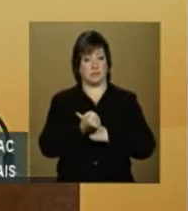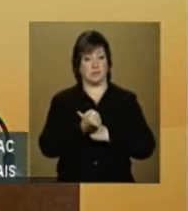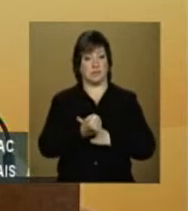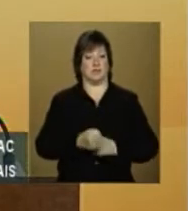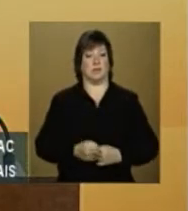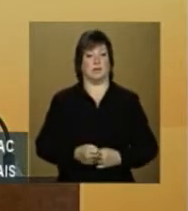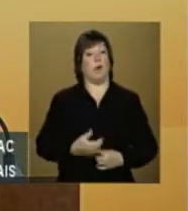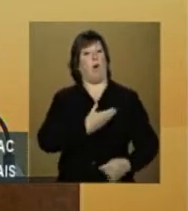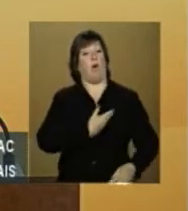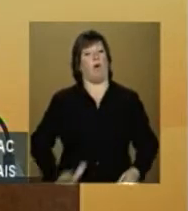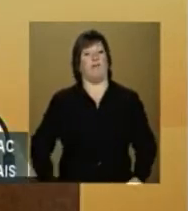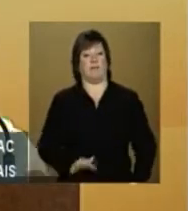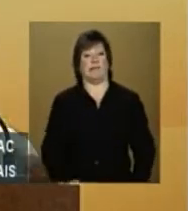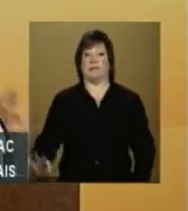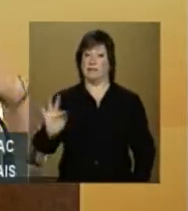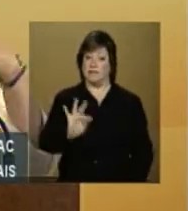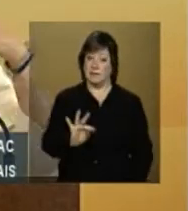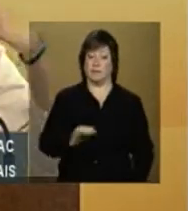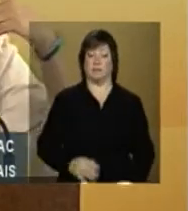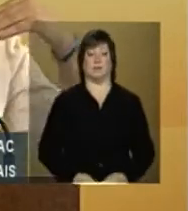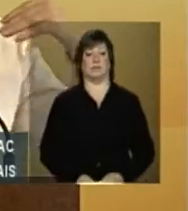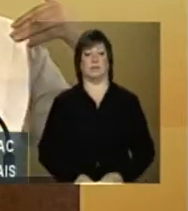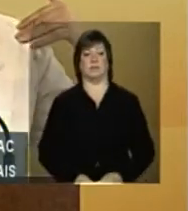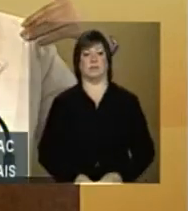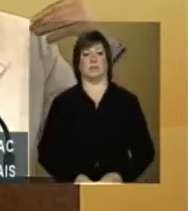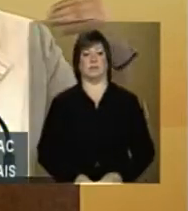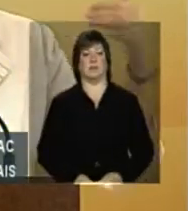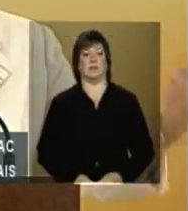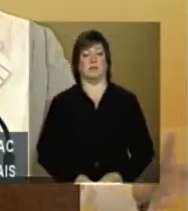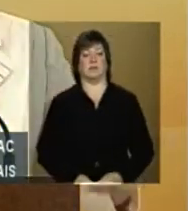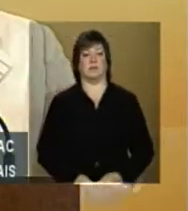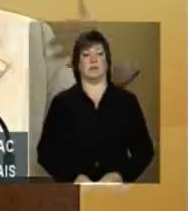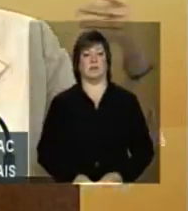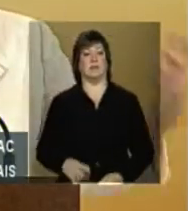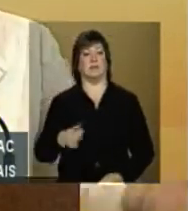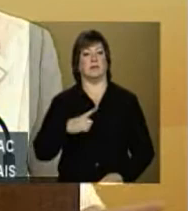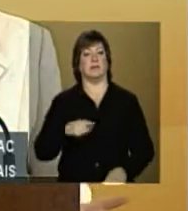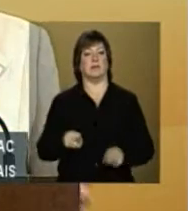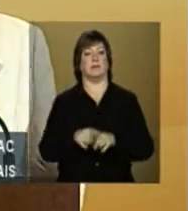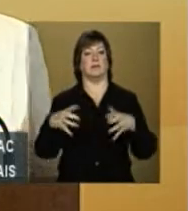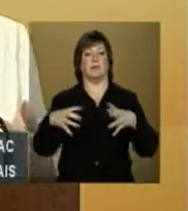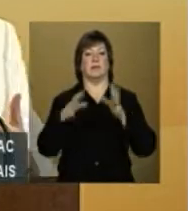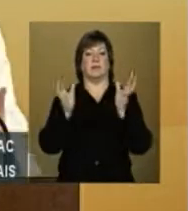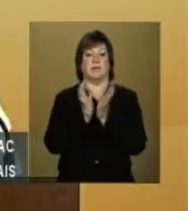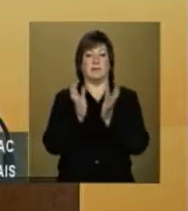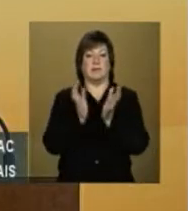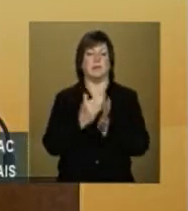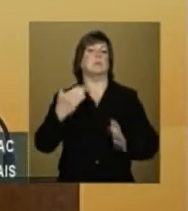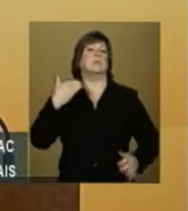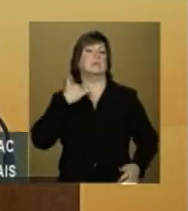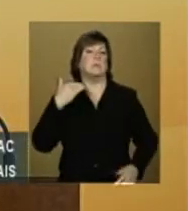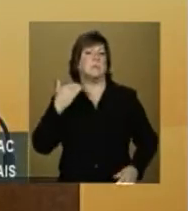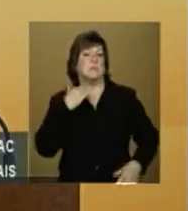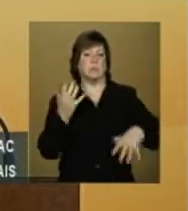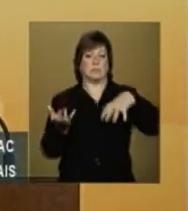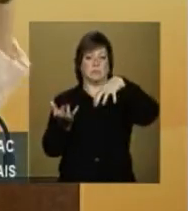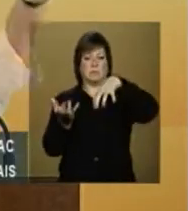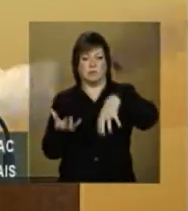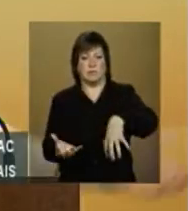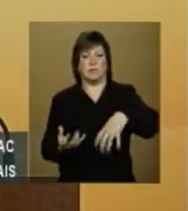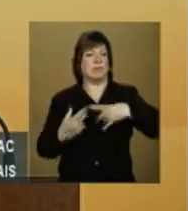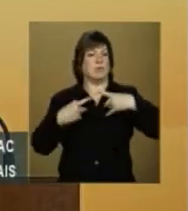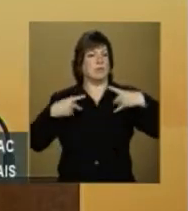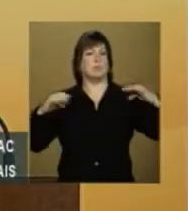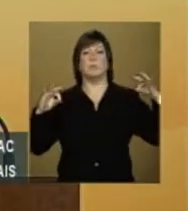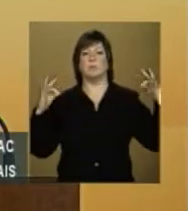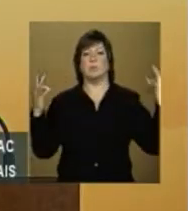o governo federal, o legislativo, o judiciário, as